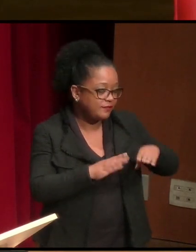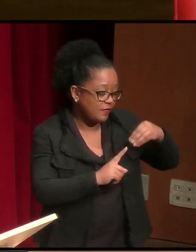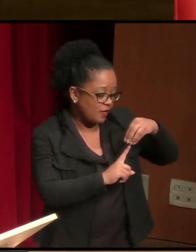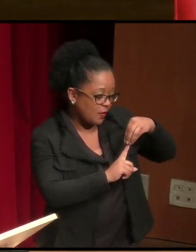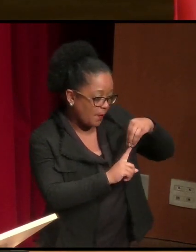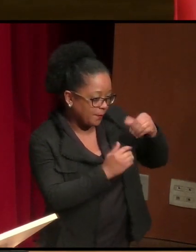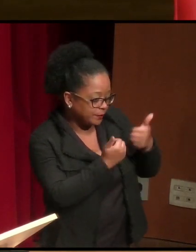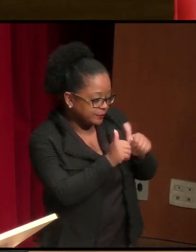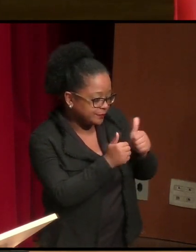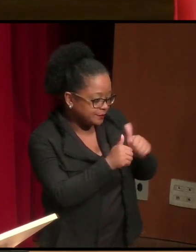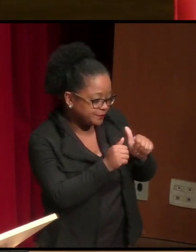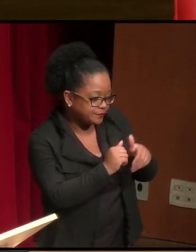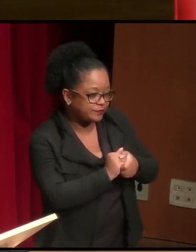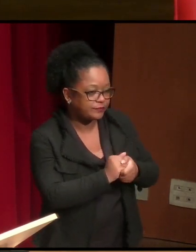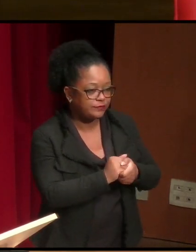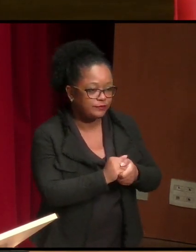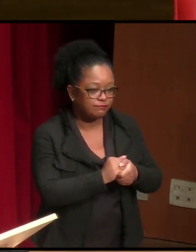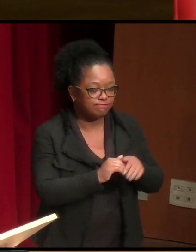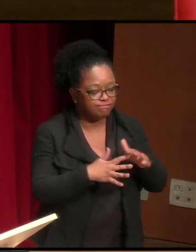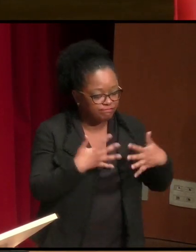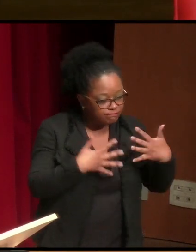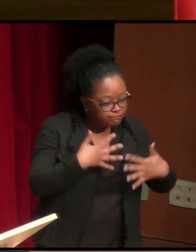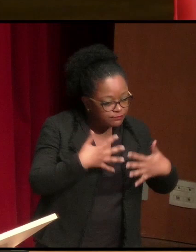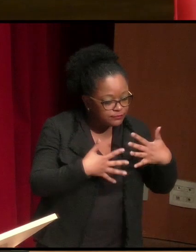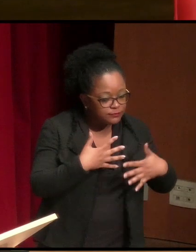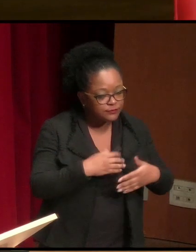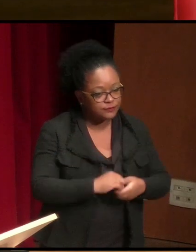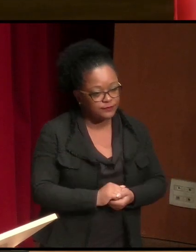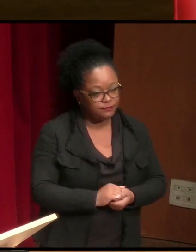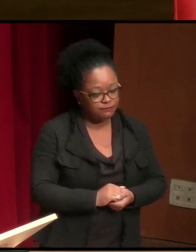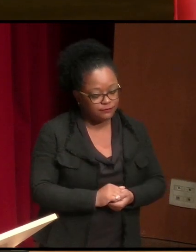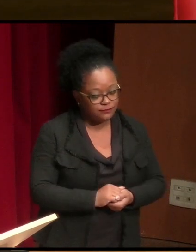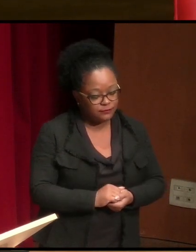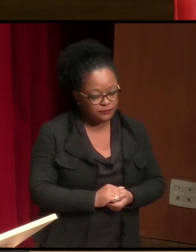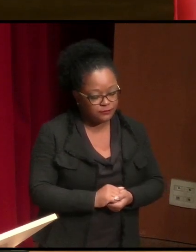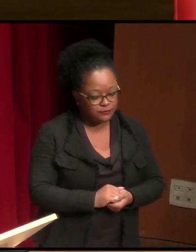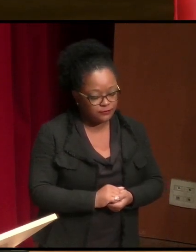enfim. Mas em algum momento da vida,